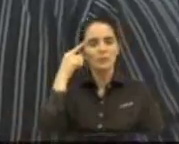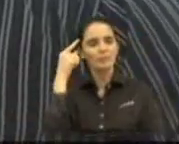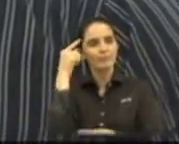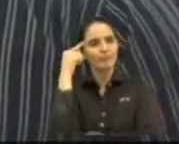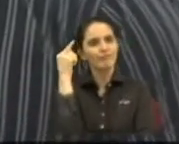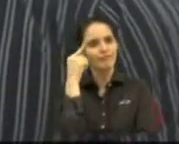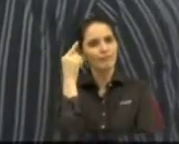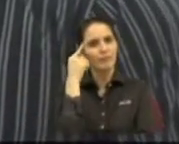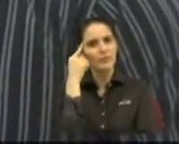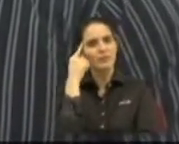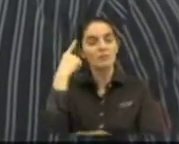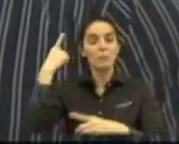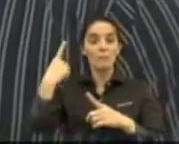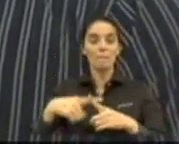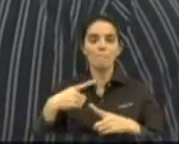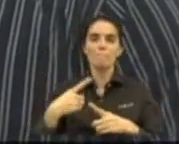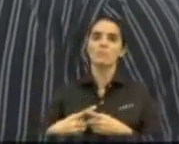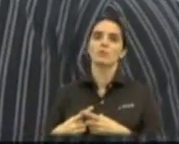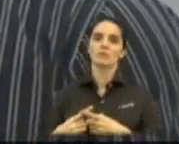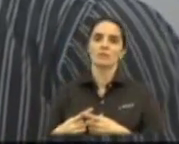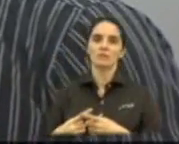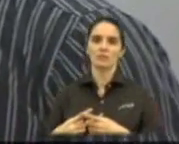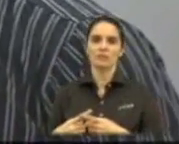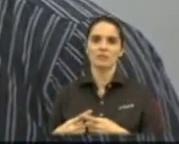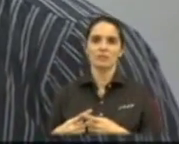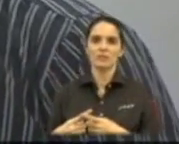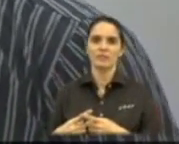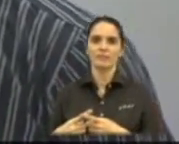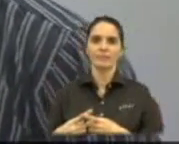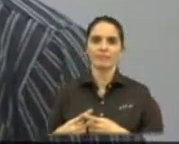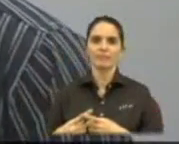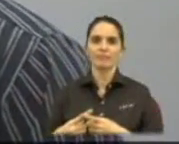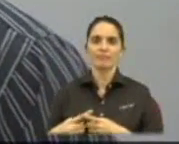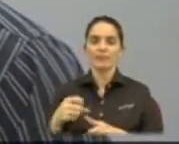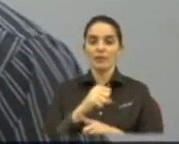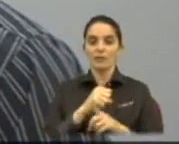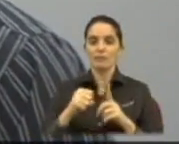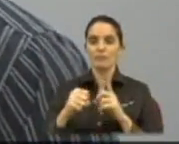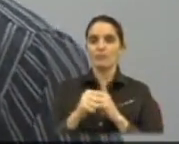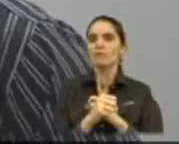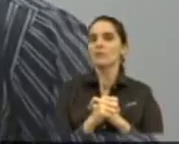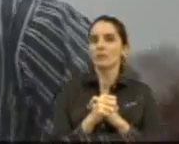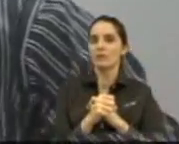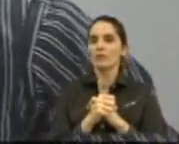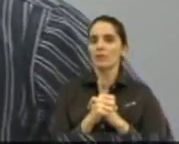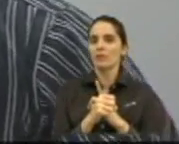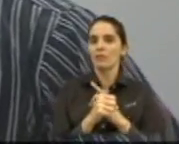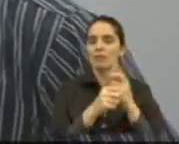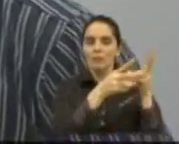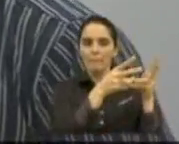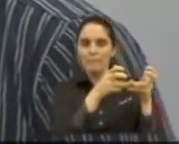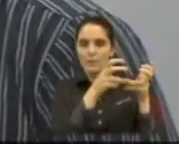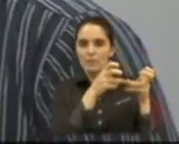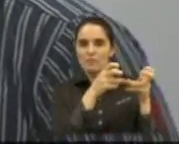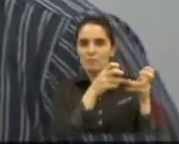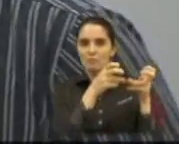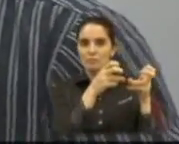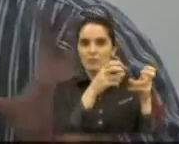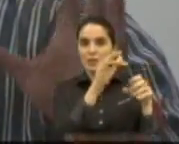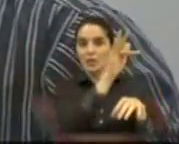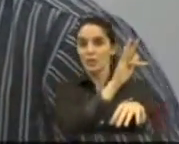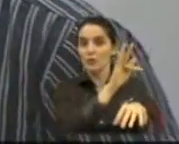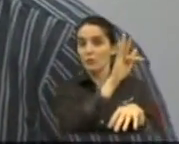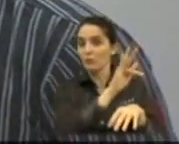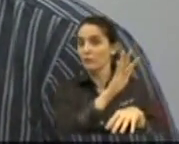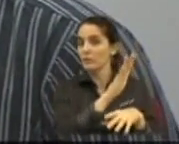as razões pelas quais os setores organizados da sociedade deram mais atenção a aqueles do que a estes. E